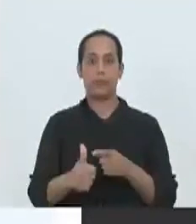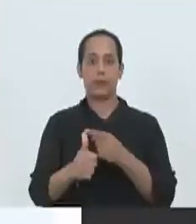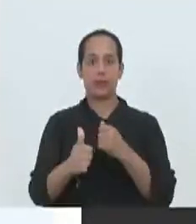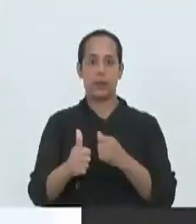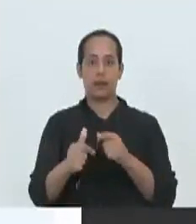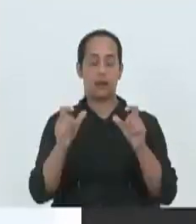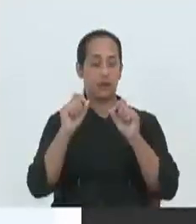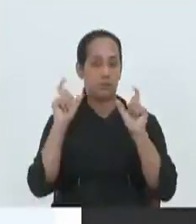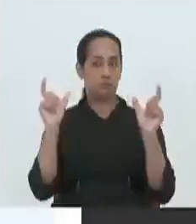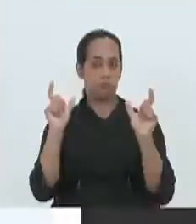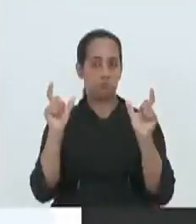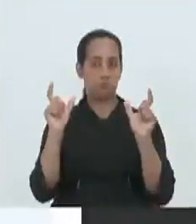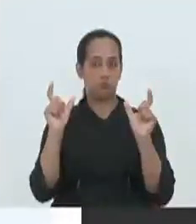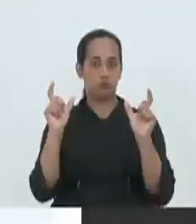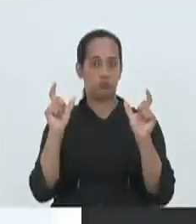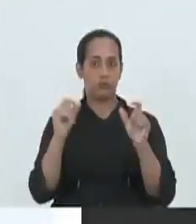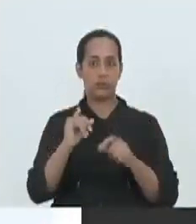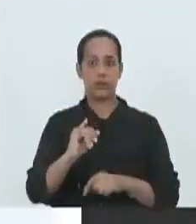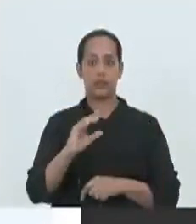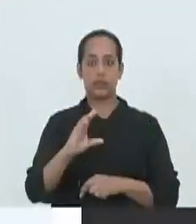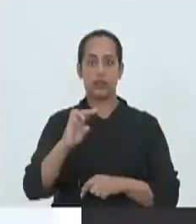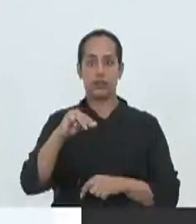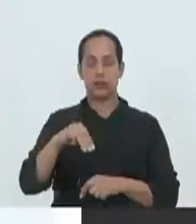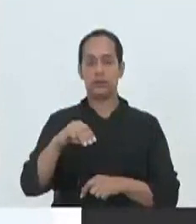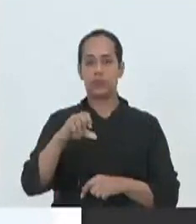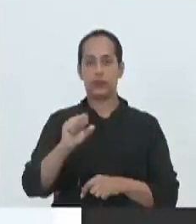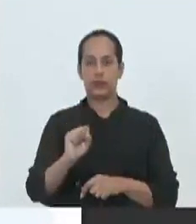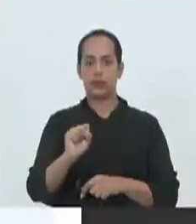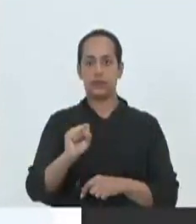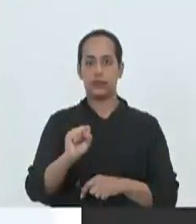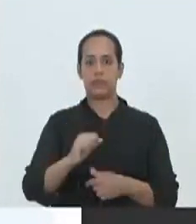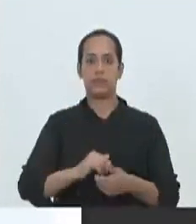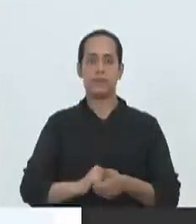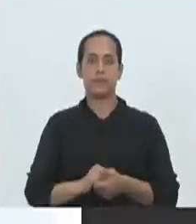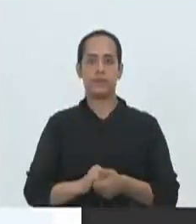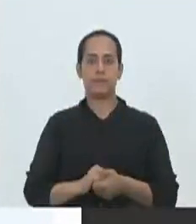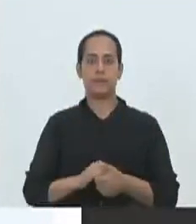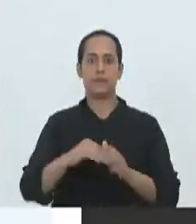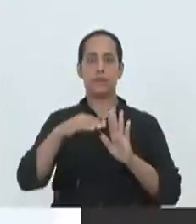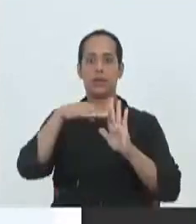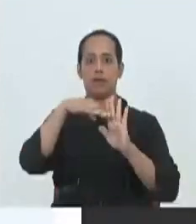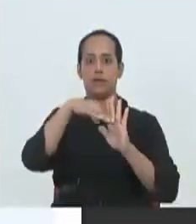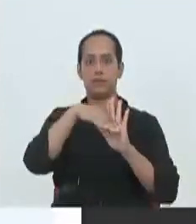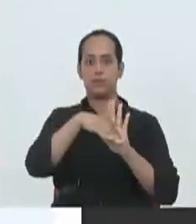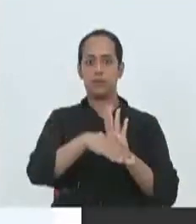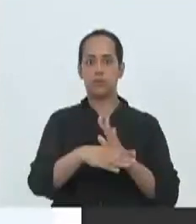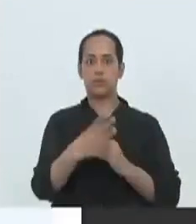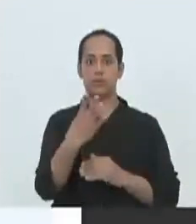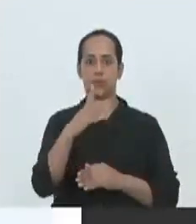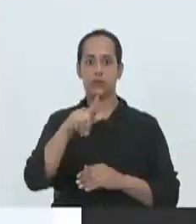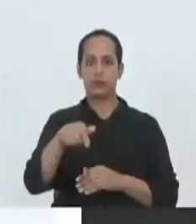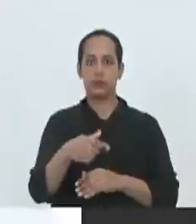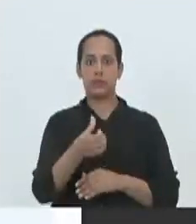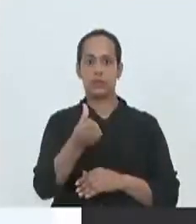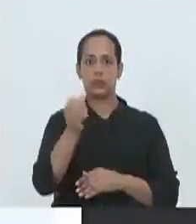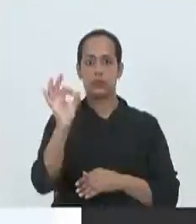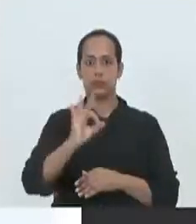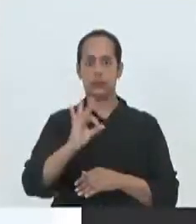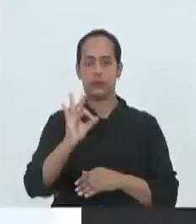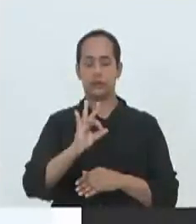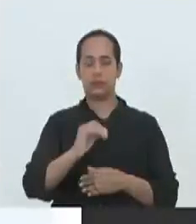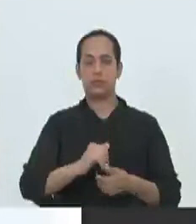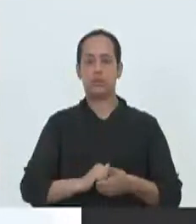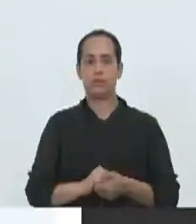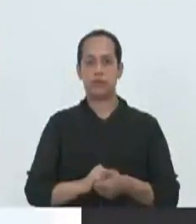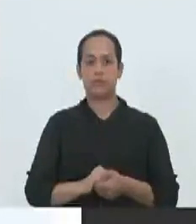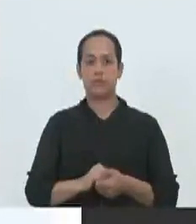atenção o ICMS ele tem uma queda de 4,6 de um